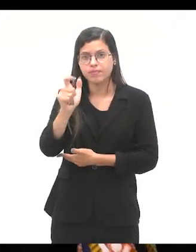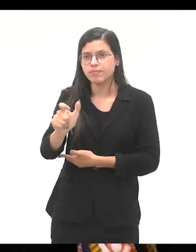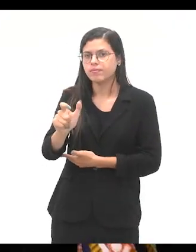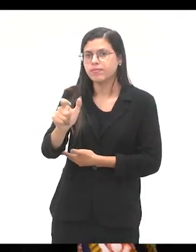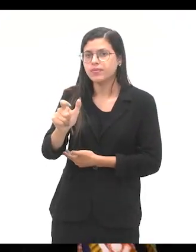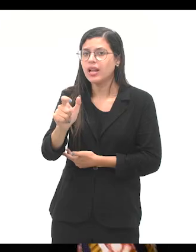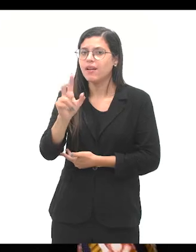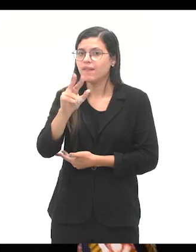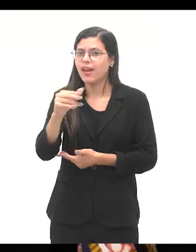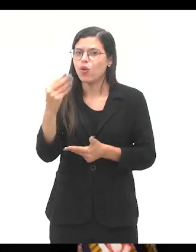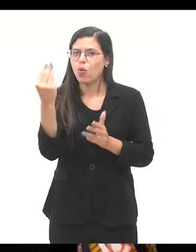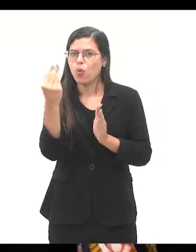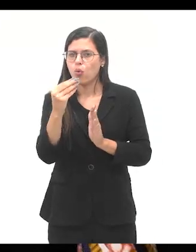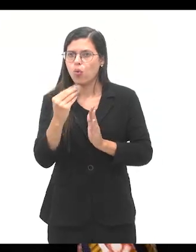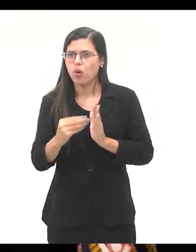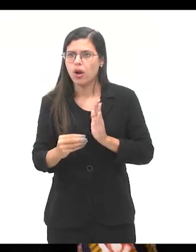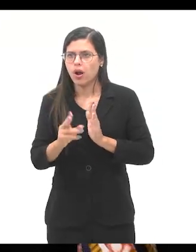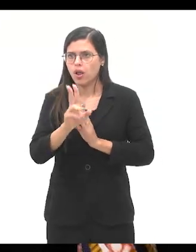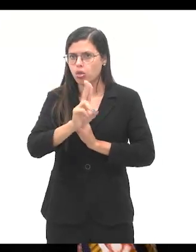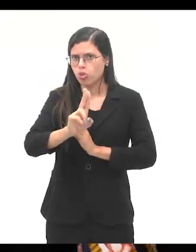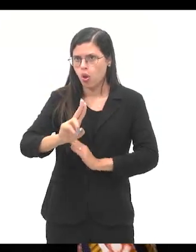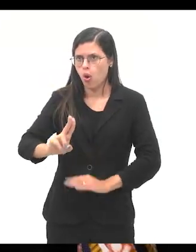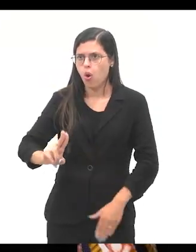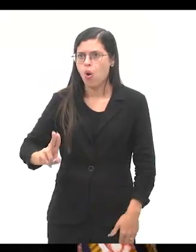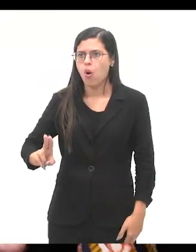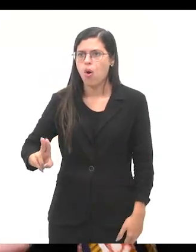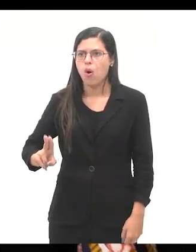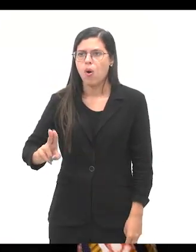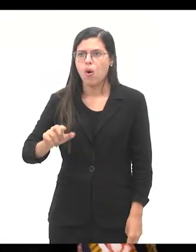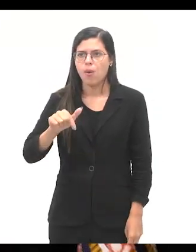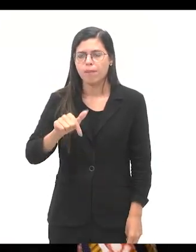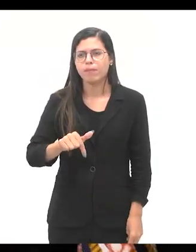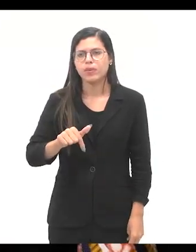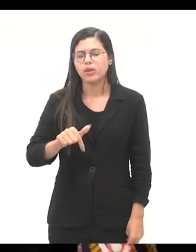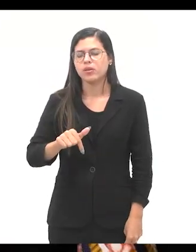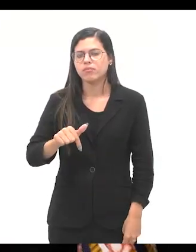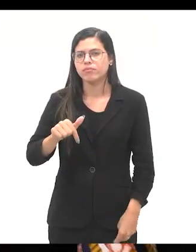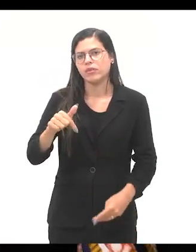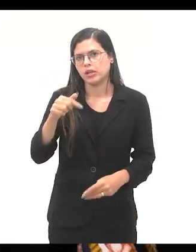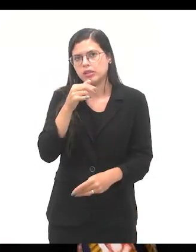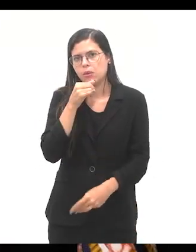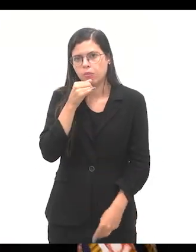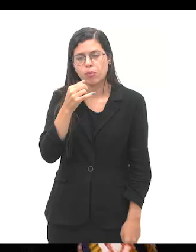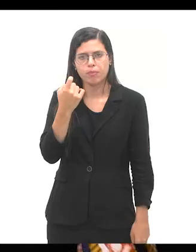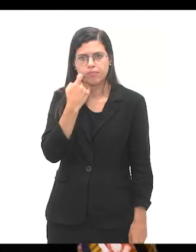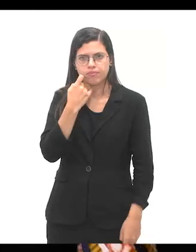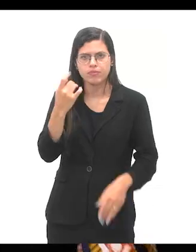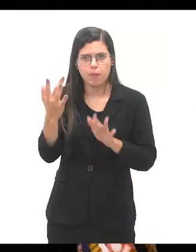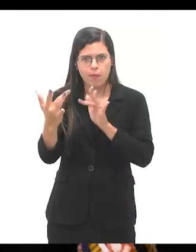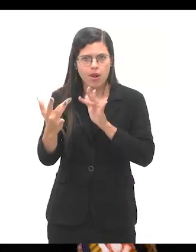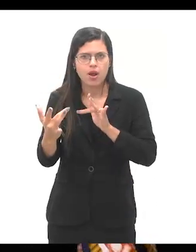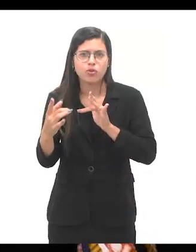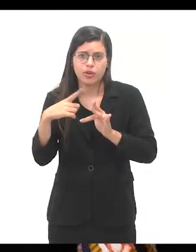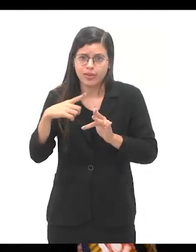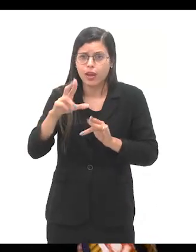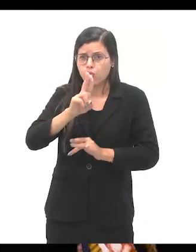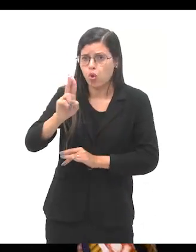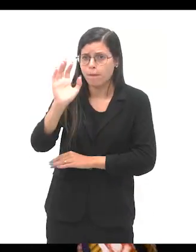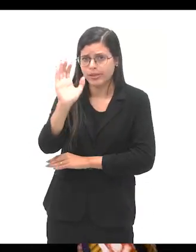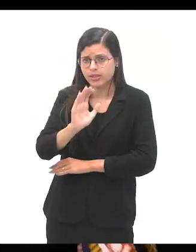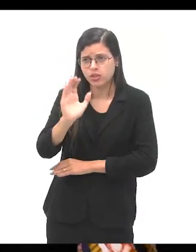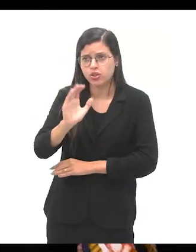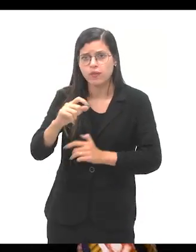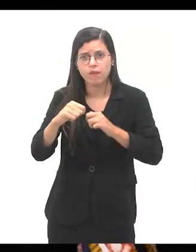que sempre quando você vai nomear uma espécie, né, o nome dessa espécie é Pseudopercis númida, você